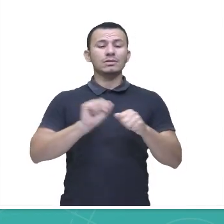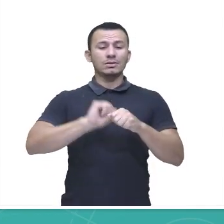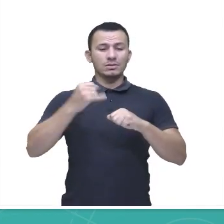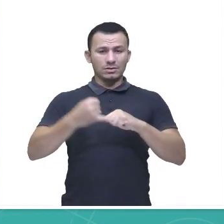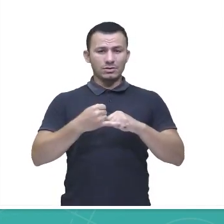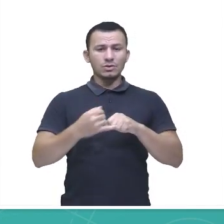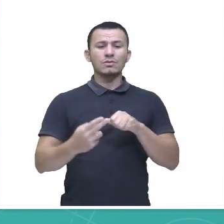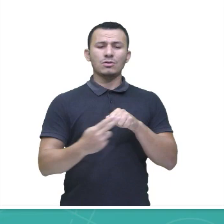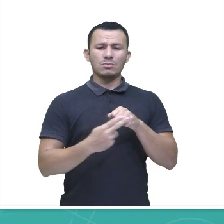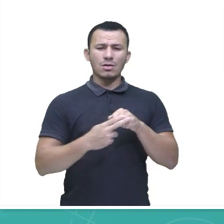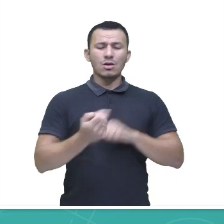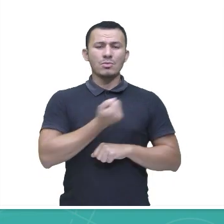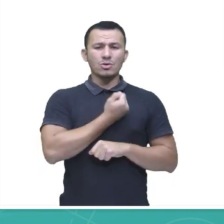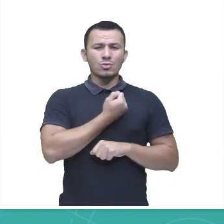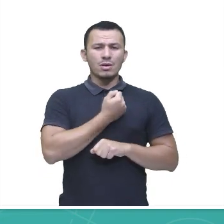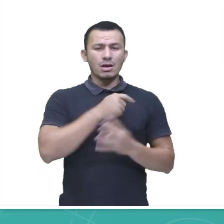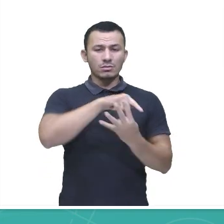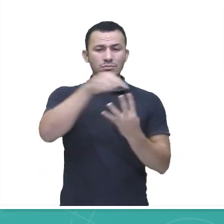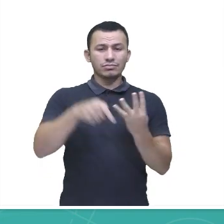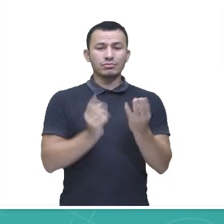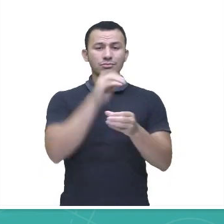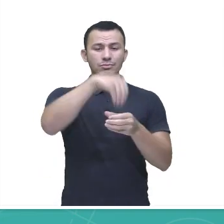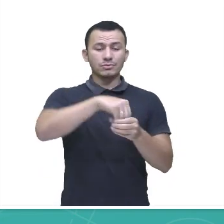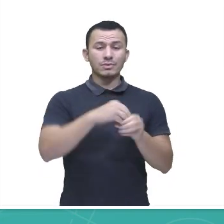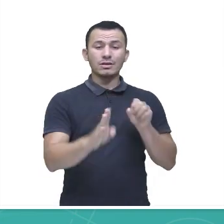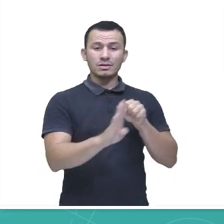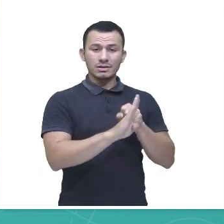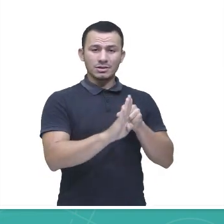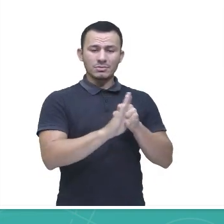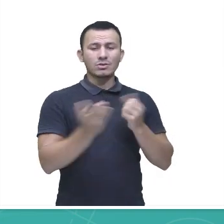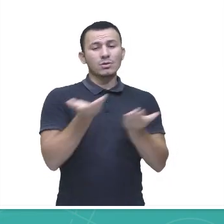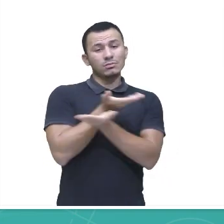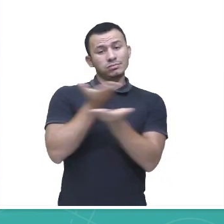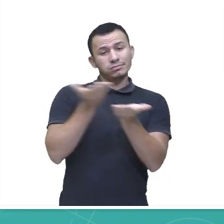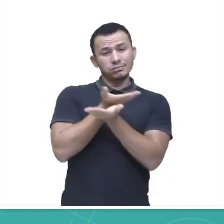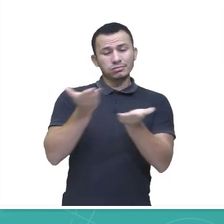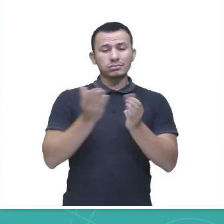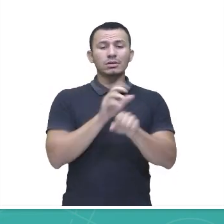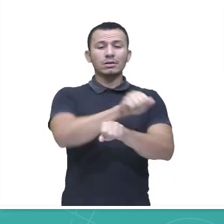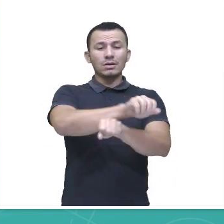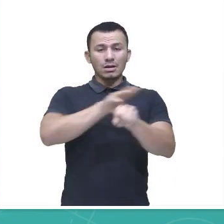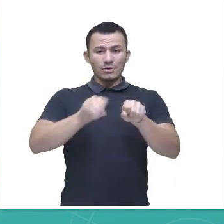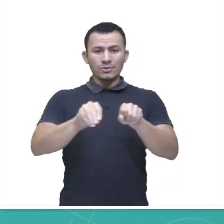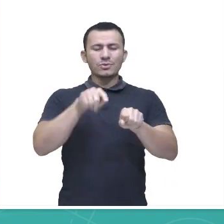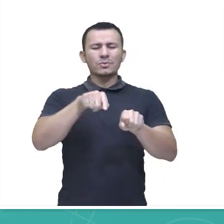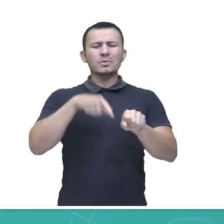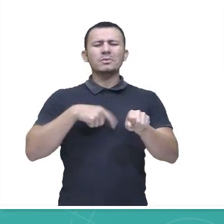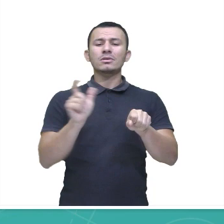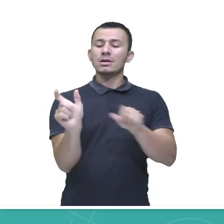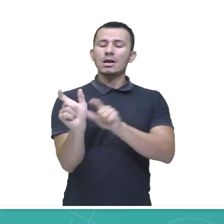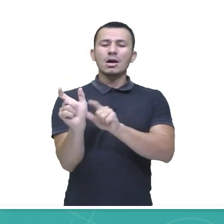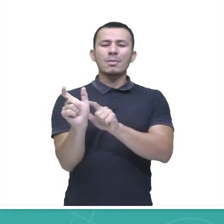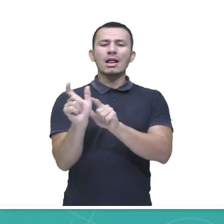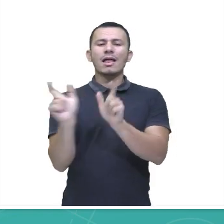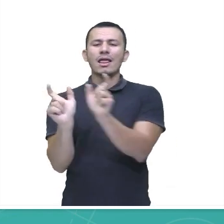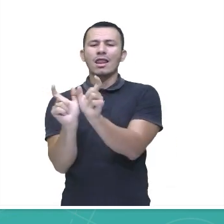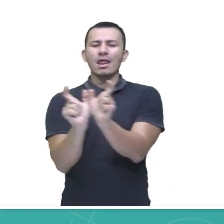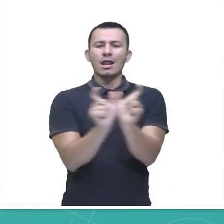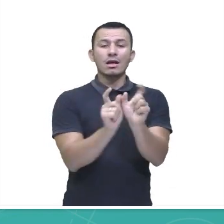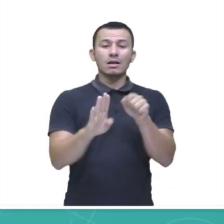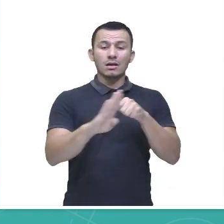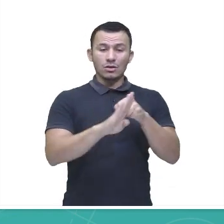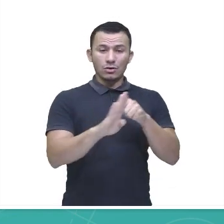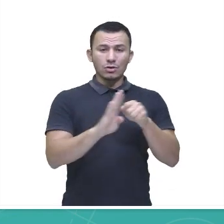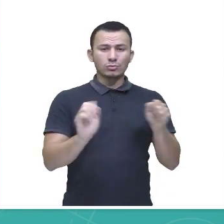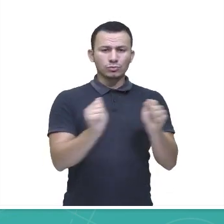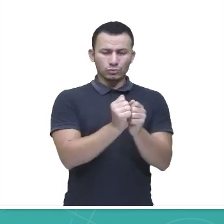estas classes se relacionam com o substantivo, não é? O artigo, você sabe, é a palavra que acompanha o